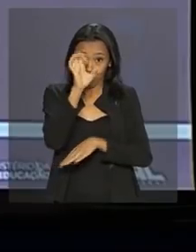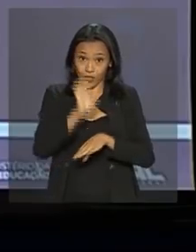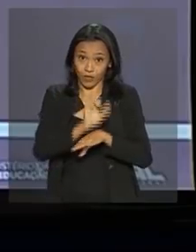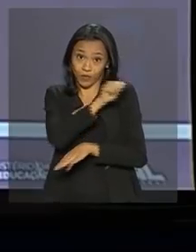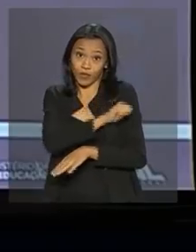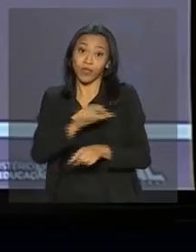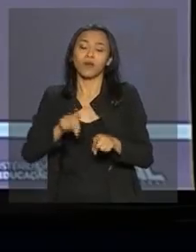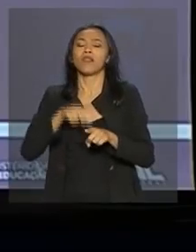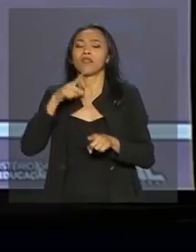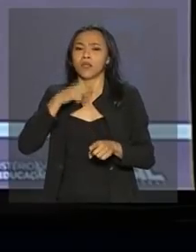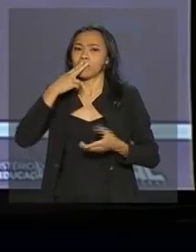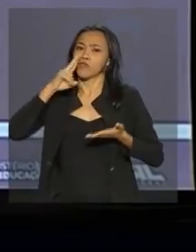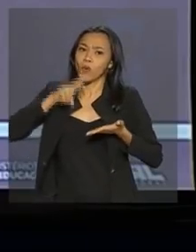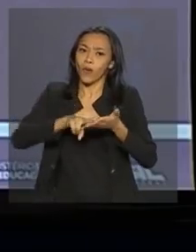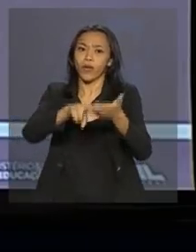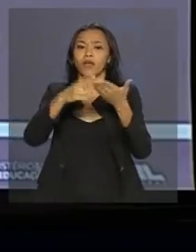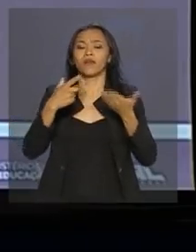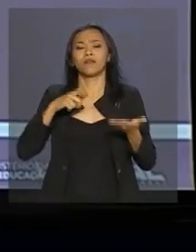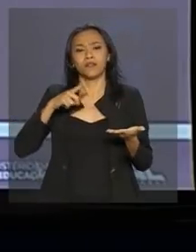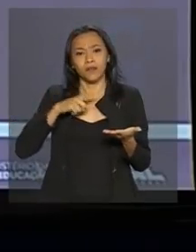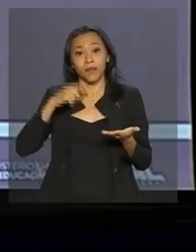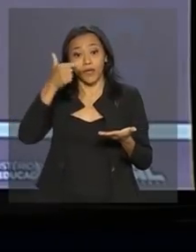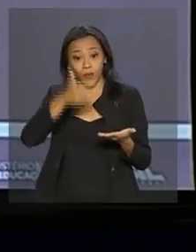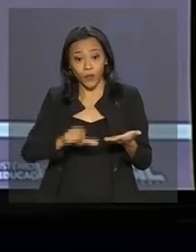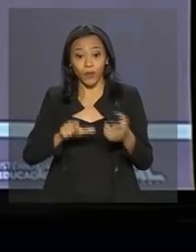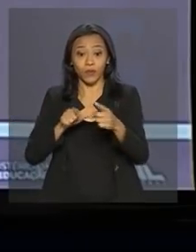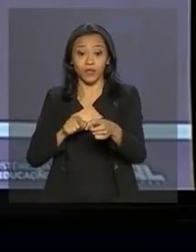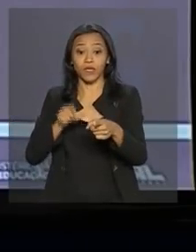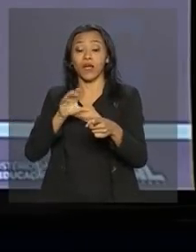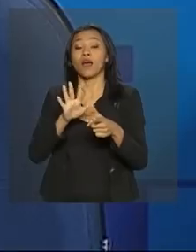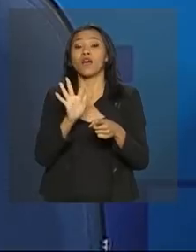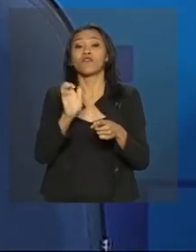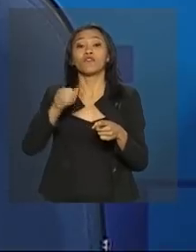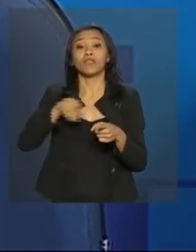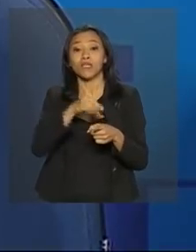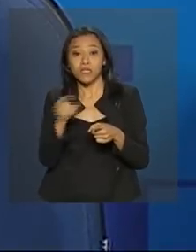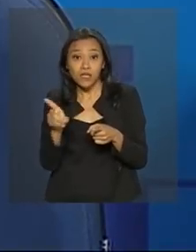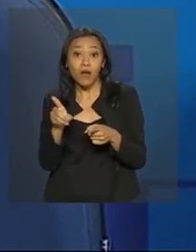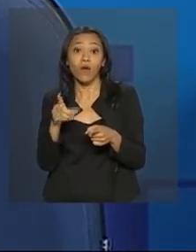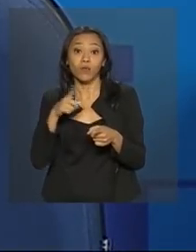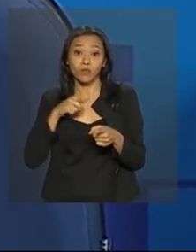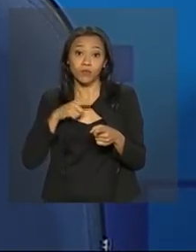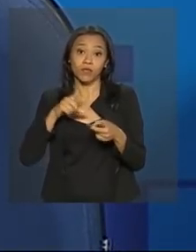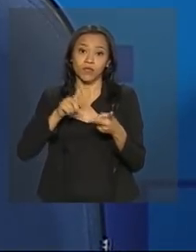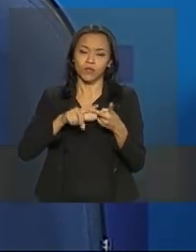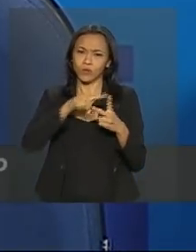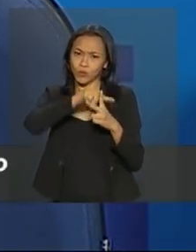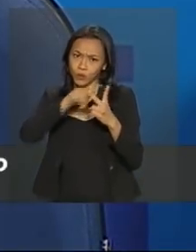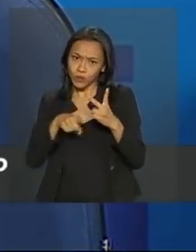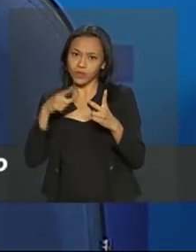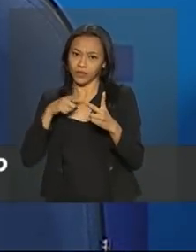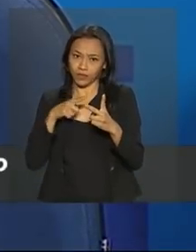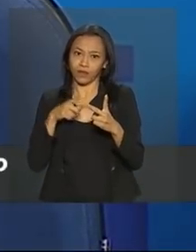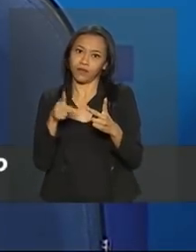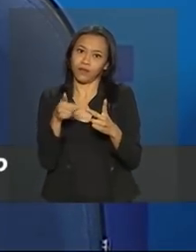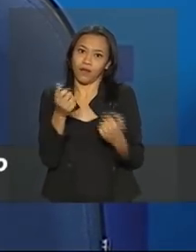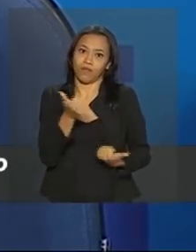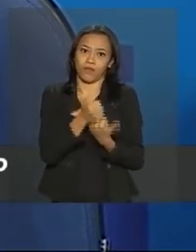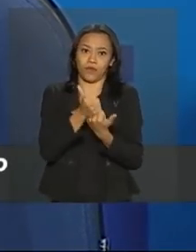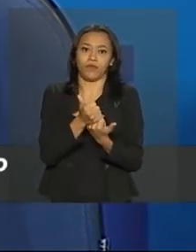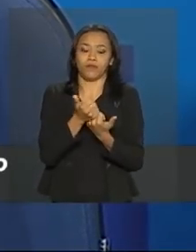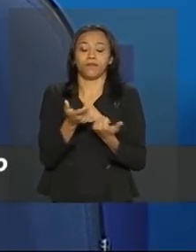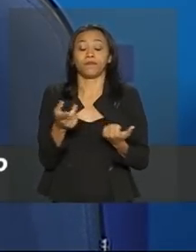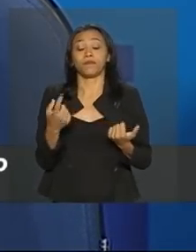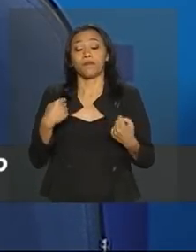os correios e finalmente a fundação cesgranrio e fundação getúlio vagas que compõem o consórcio aplicador eu me